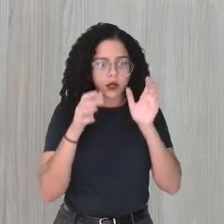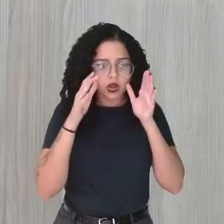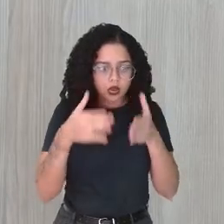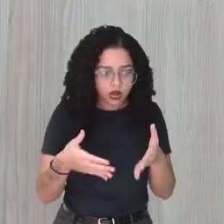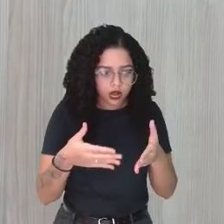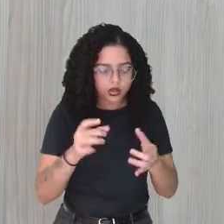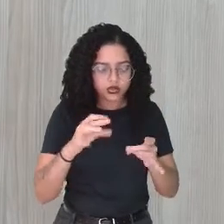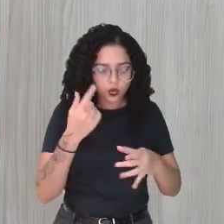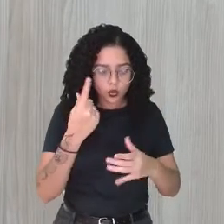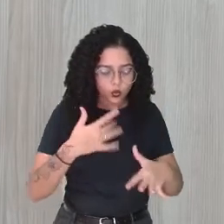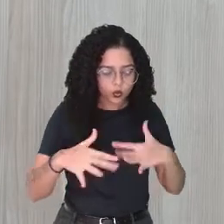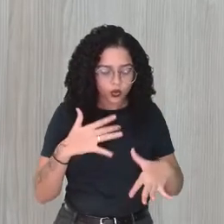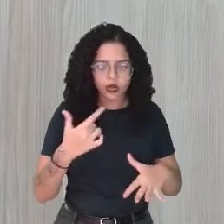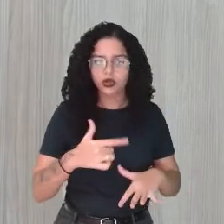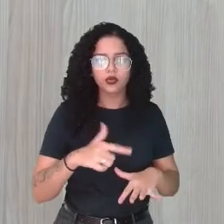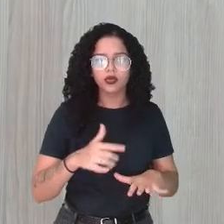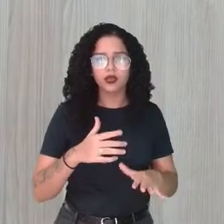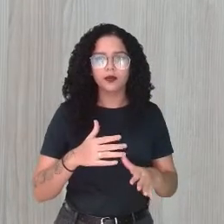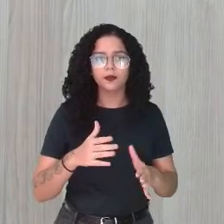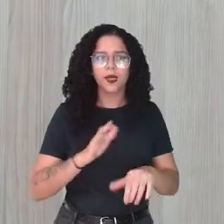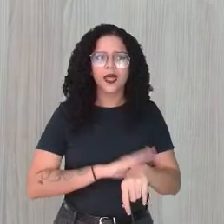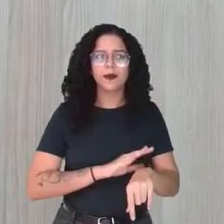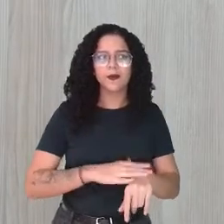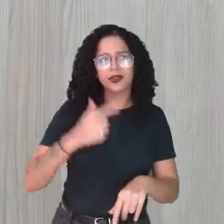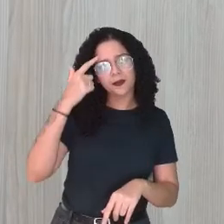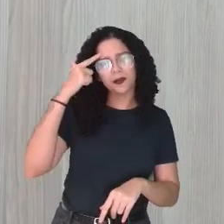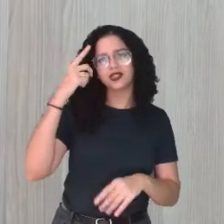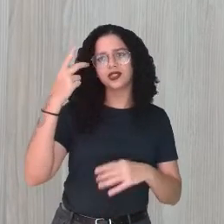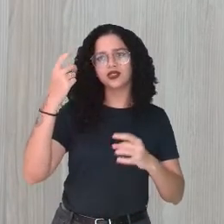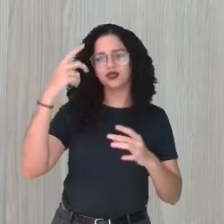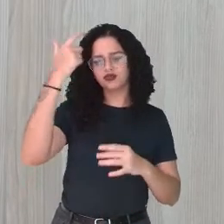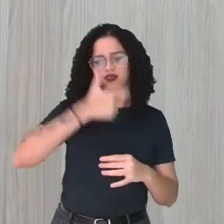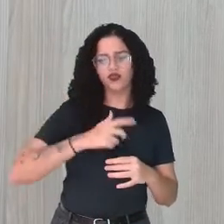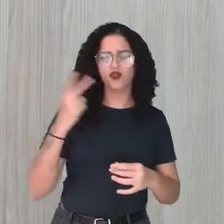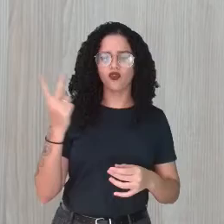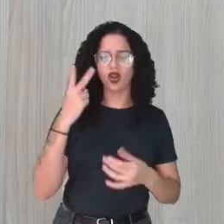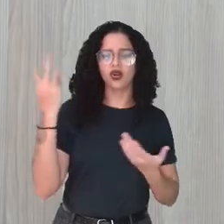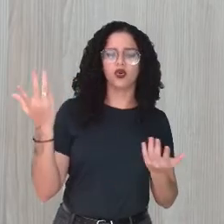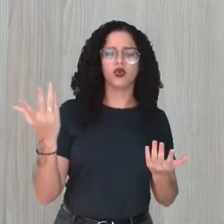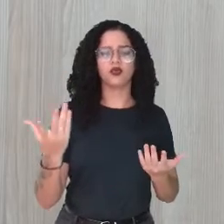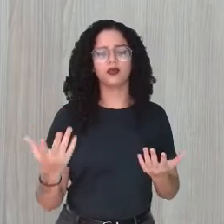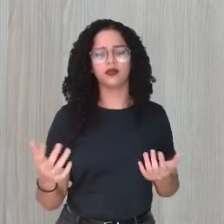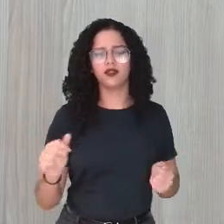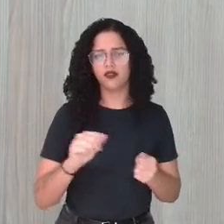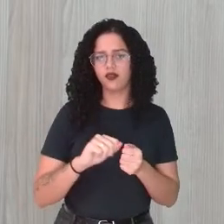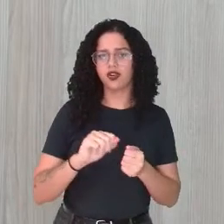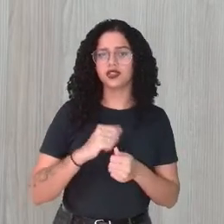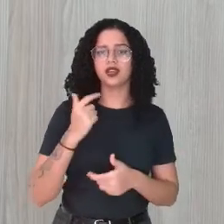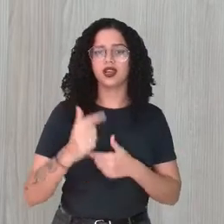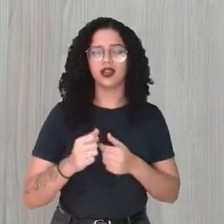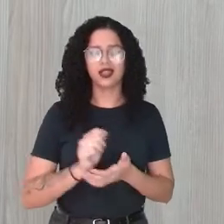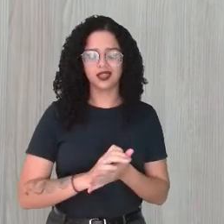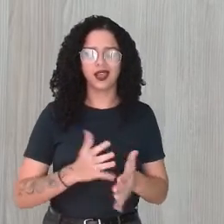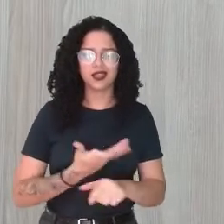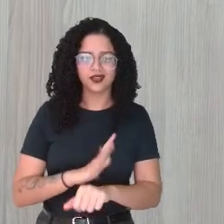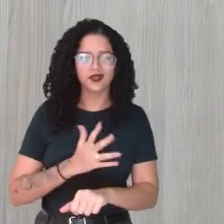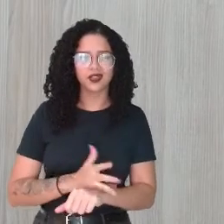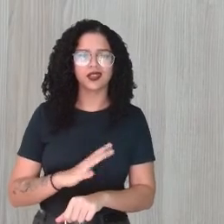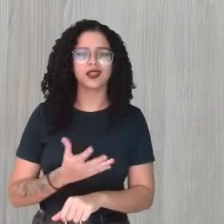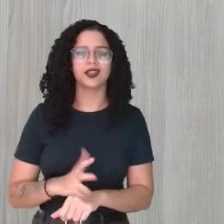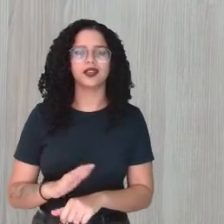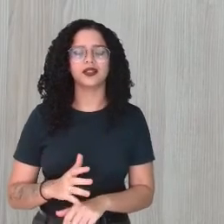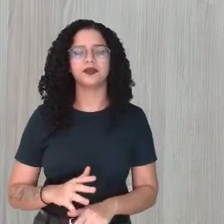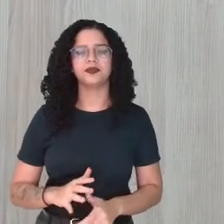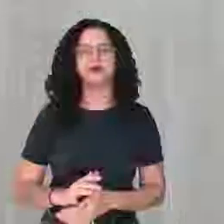nem tempo para ele ter noção, pensar sobre o seu valor ali, fazendo, né, aquela atividade, realizando